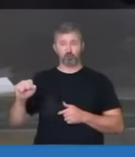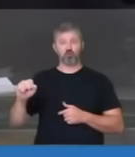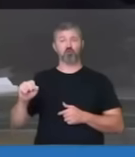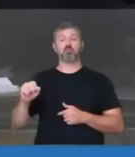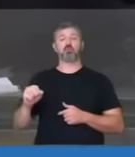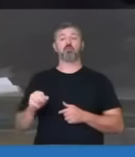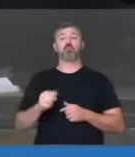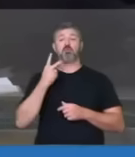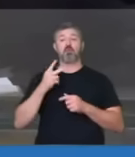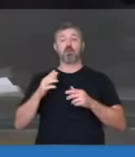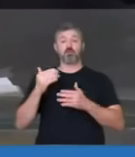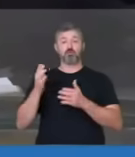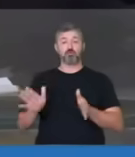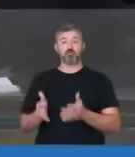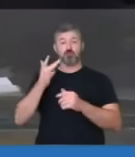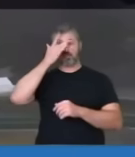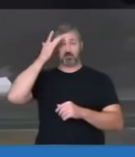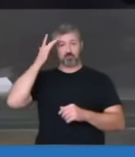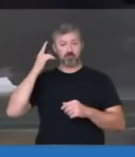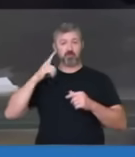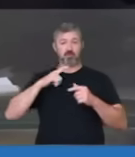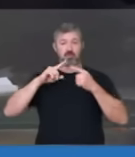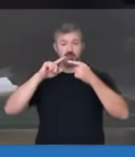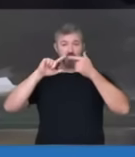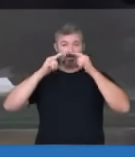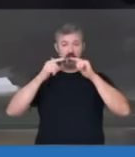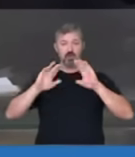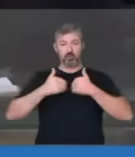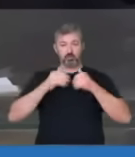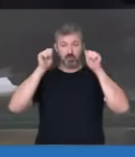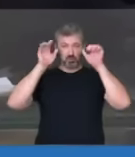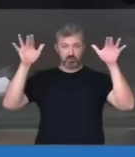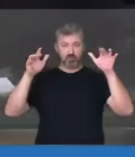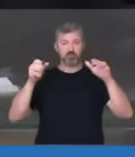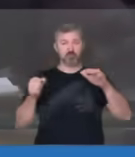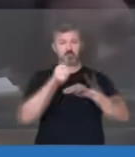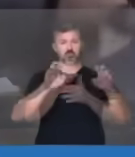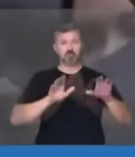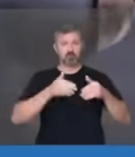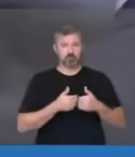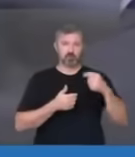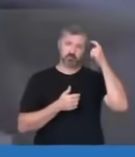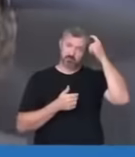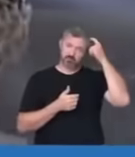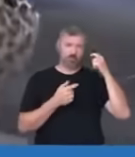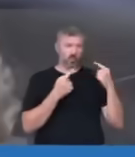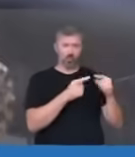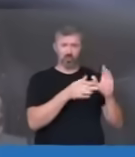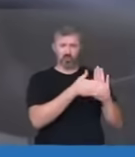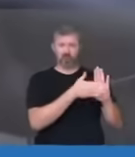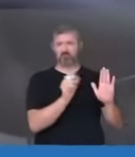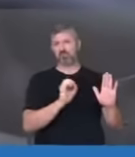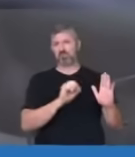5813/2023, para estabelecer incentivos à inserção de pessoas com transtorno de espectro autista no mercado de trabalho. Nós não temos absolutamente nenhum